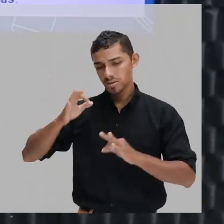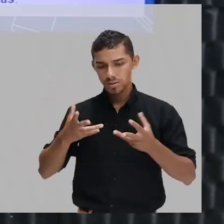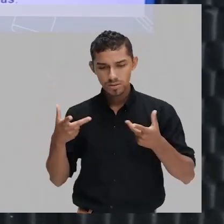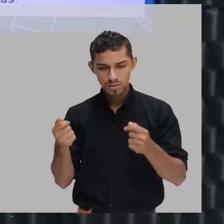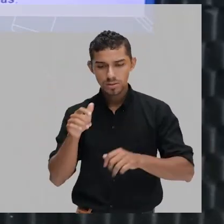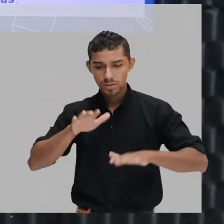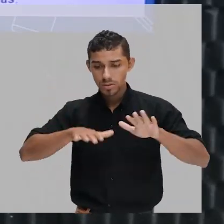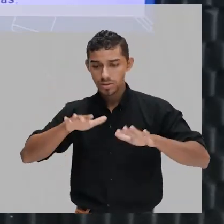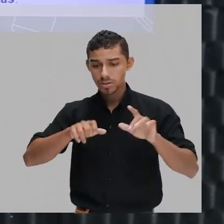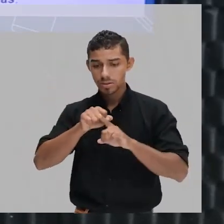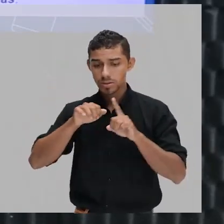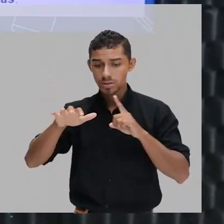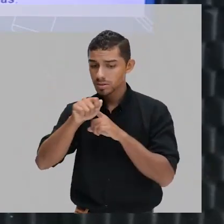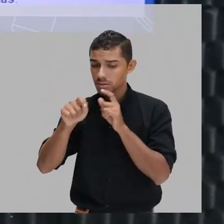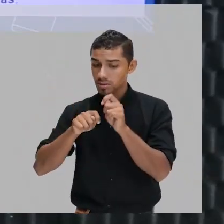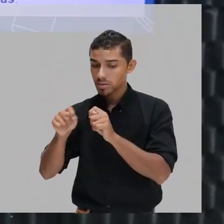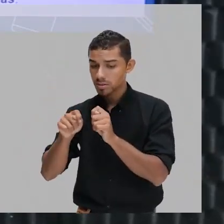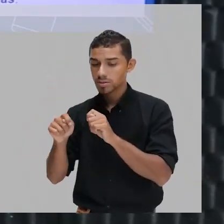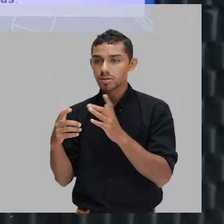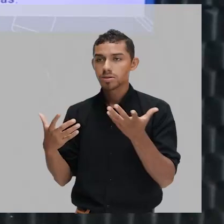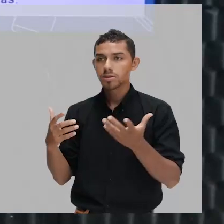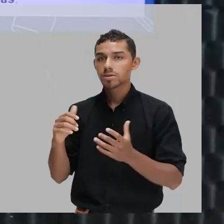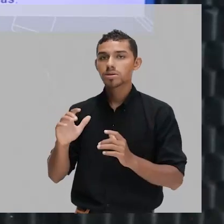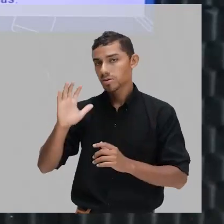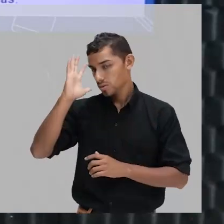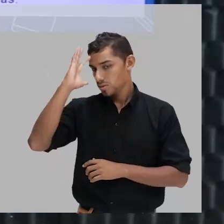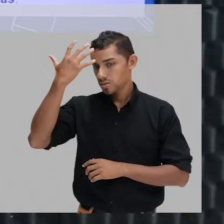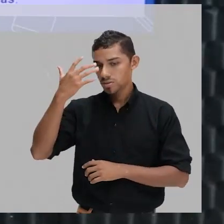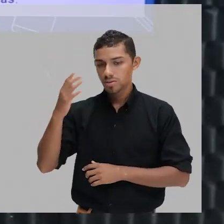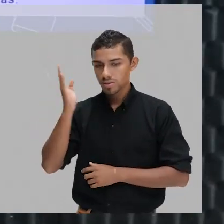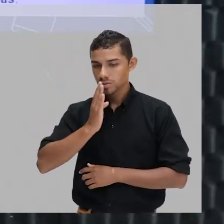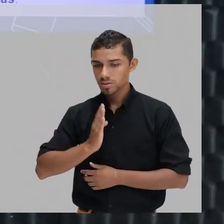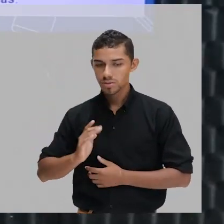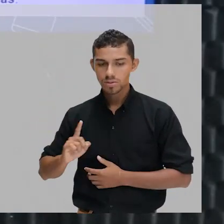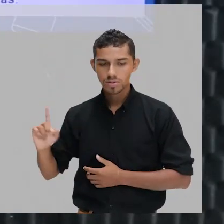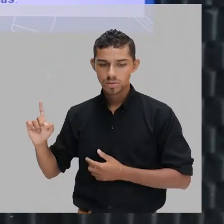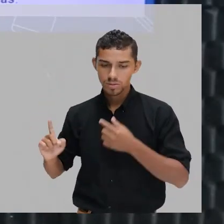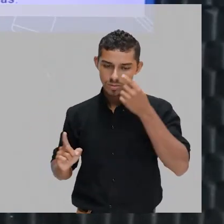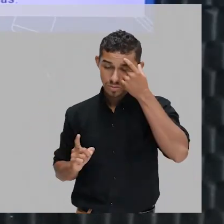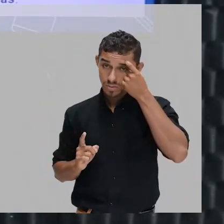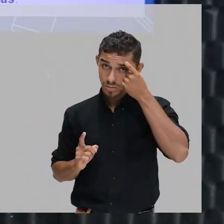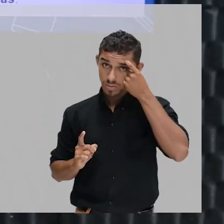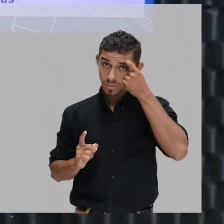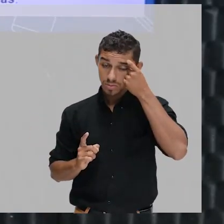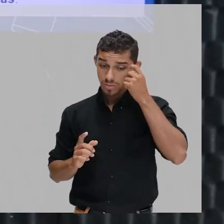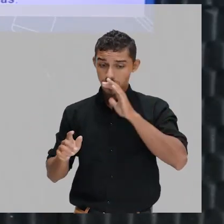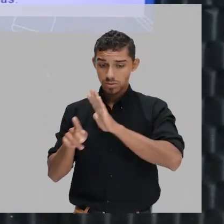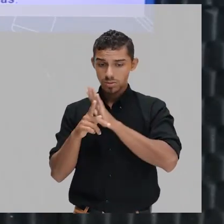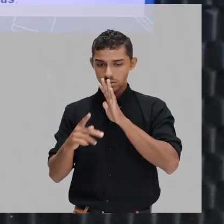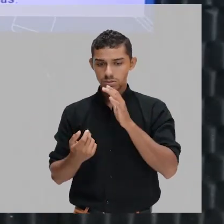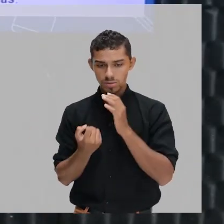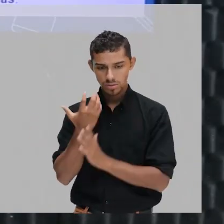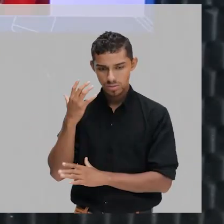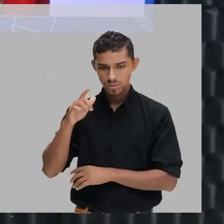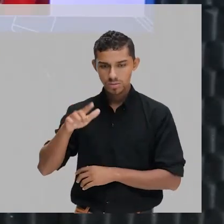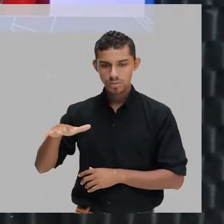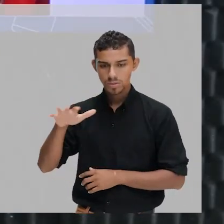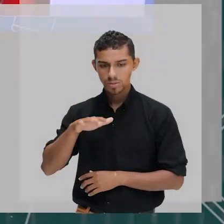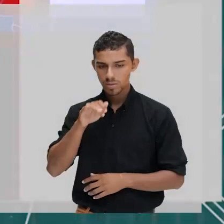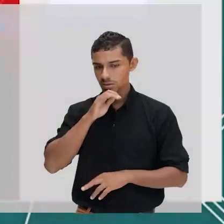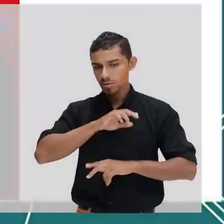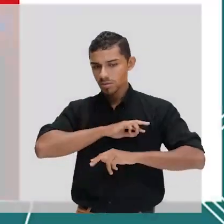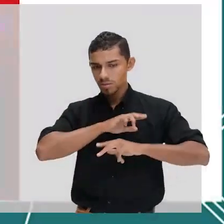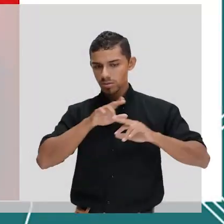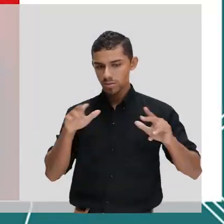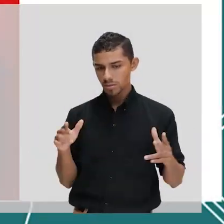do perfil socioeconômico do que acontece no Brasil, né? Eles surgem e vão dando vazão a